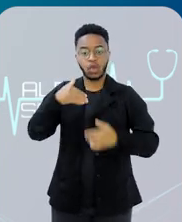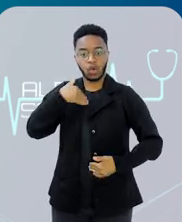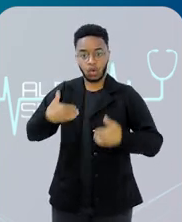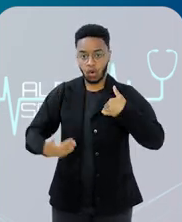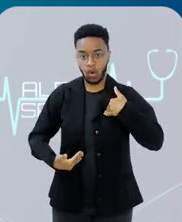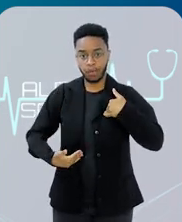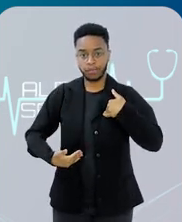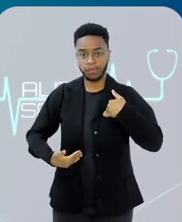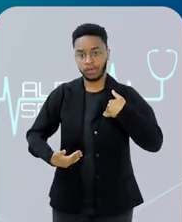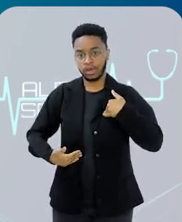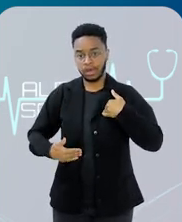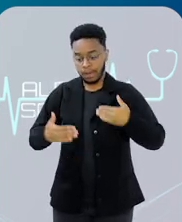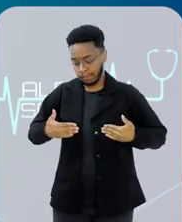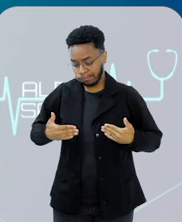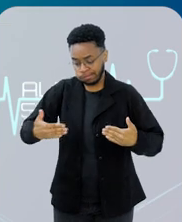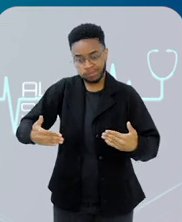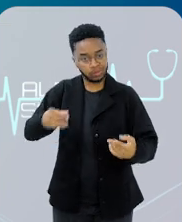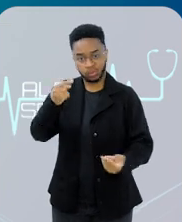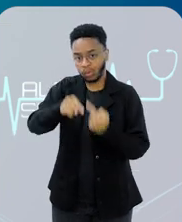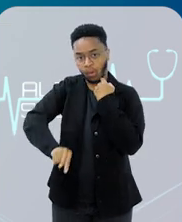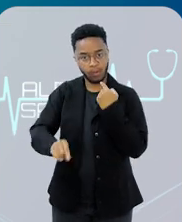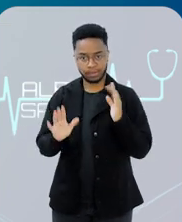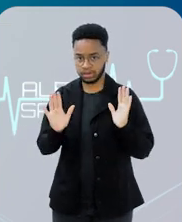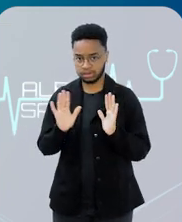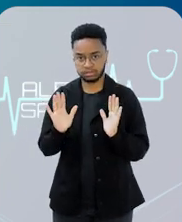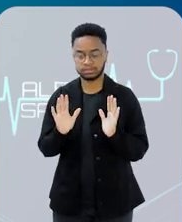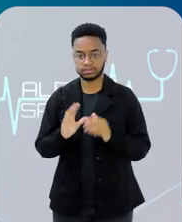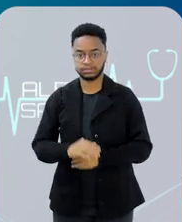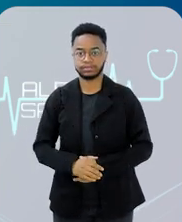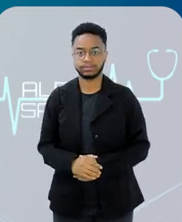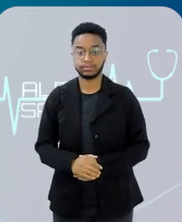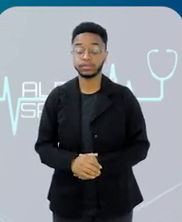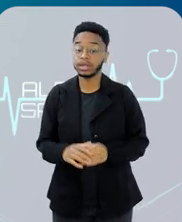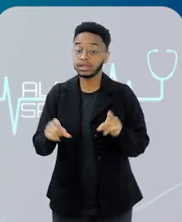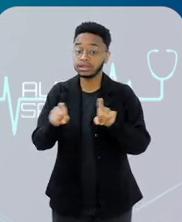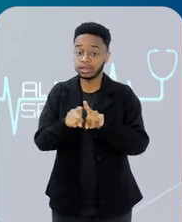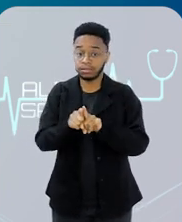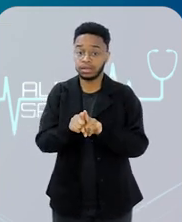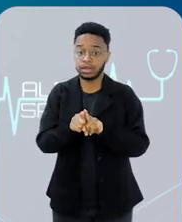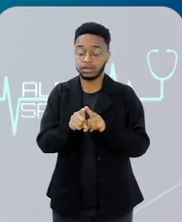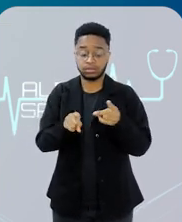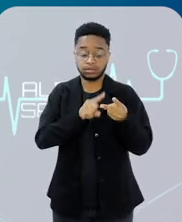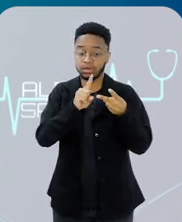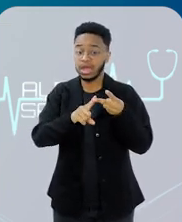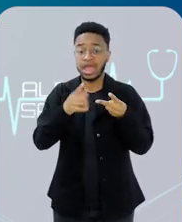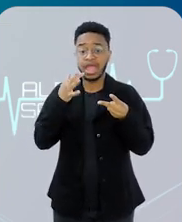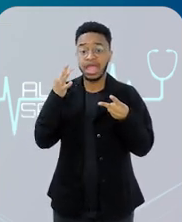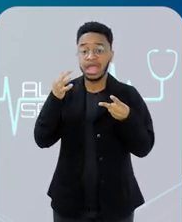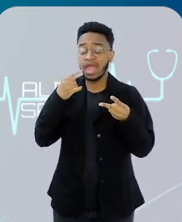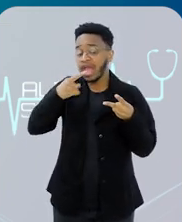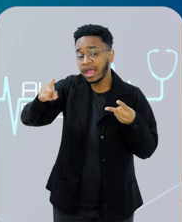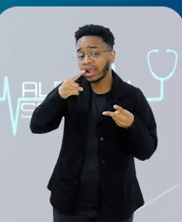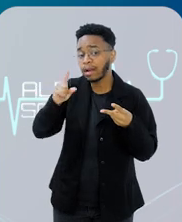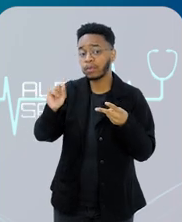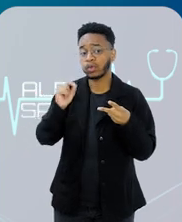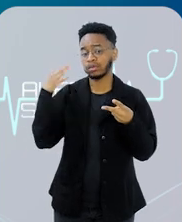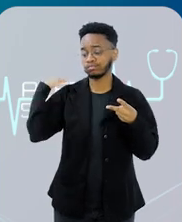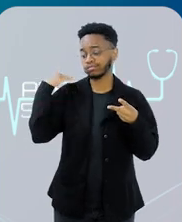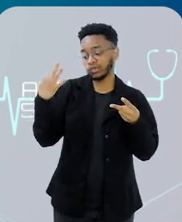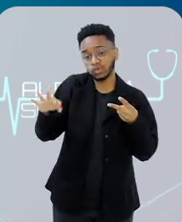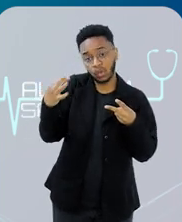perfil físico daquele corporal daquela paciente com o tamanho da mama e as queixas de dor nas